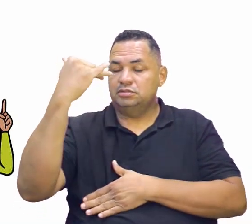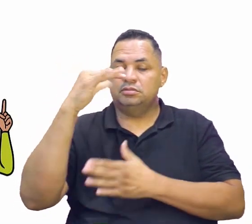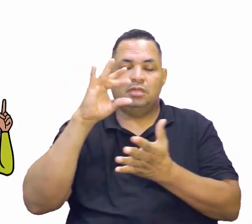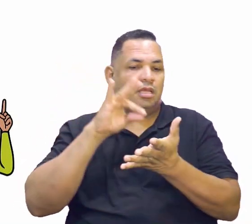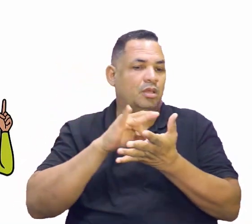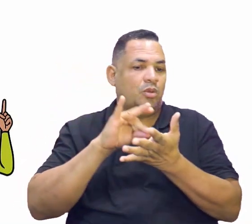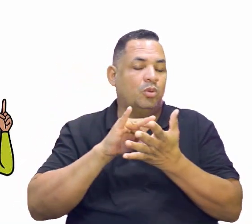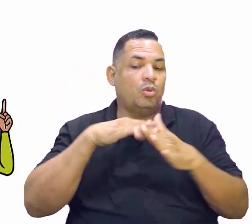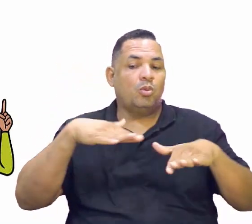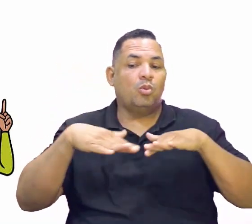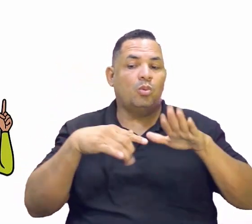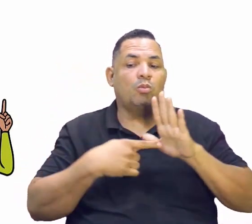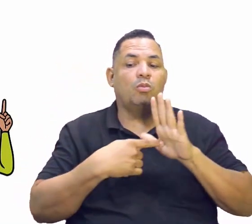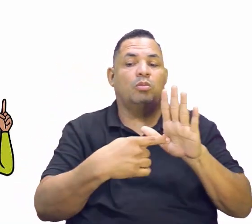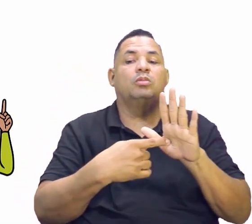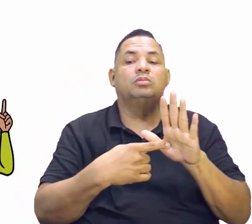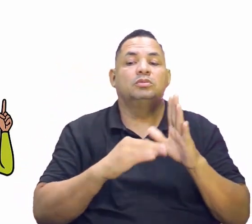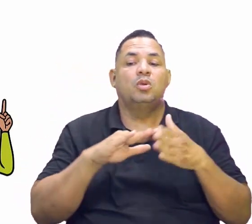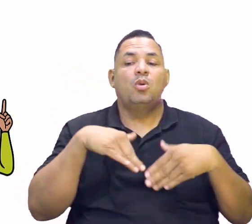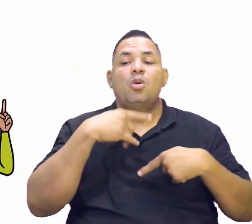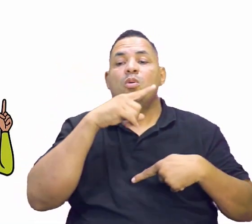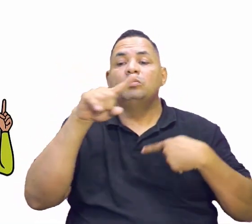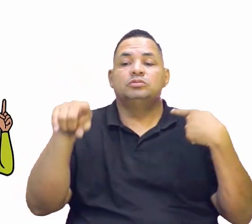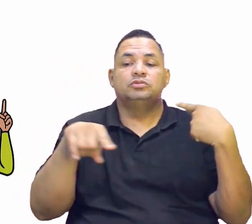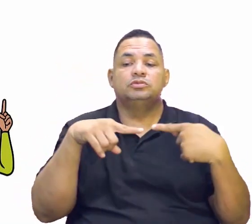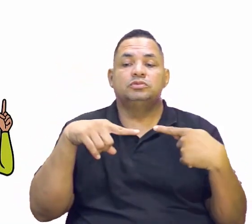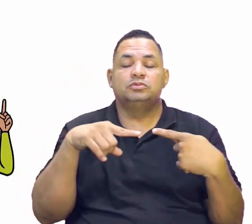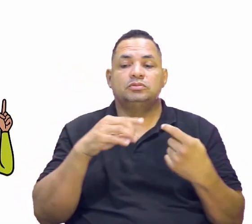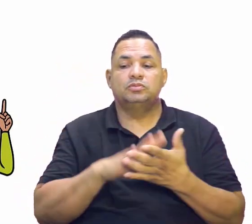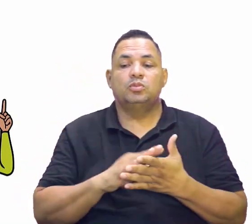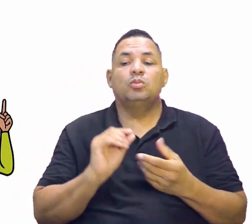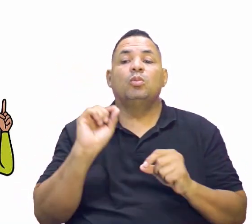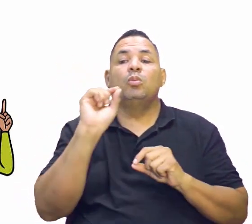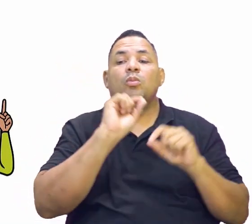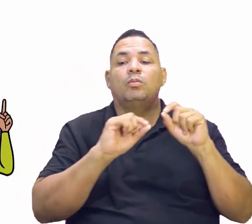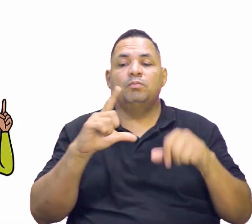de vanguarda trouxe? Qual a inovação?